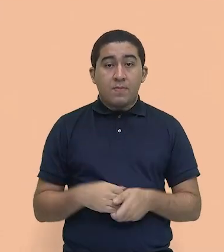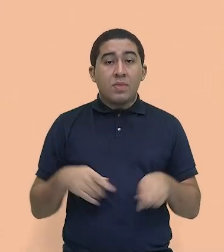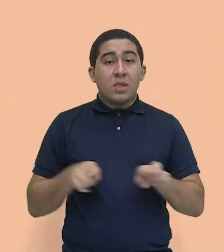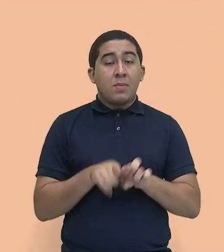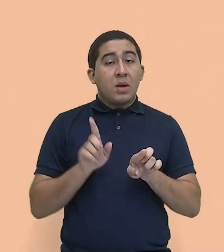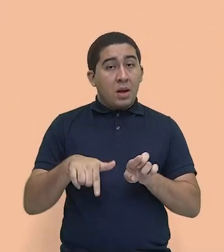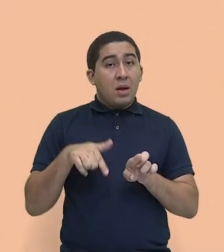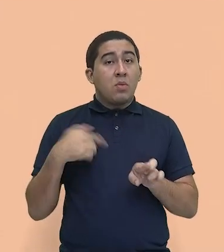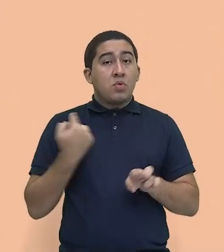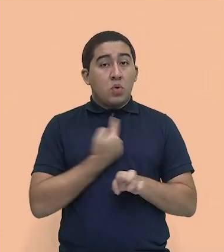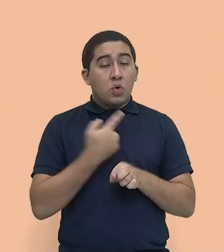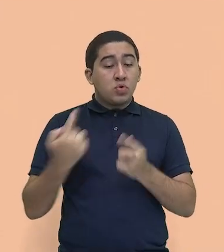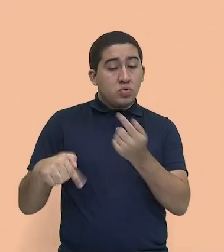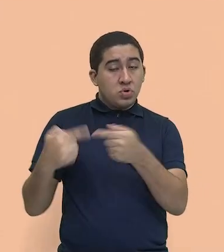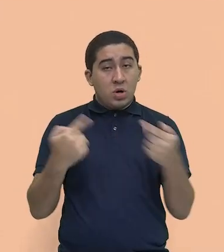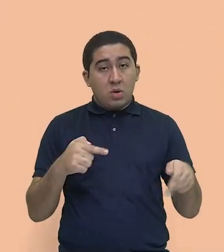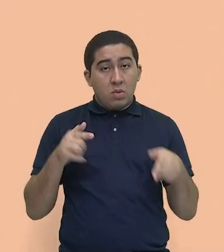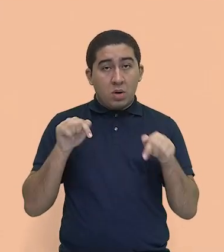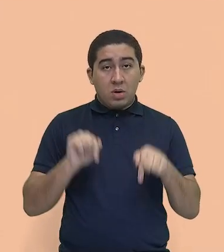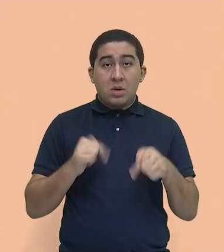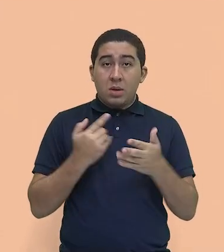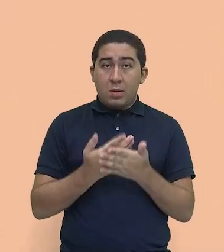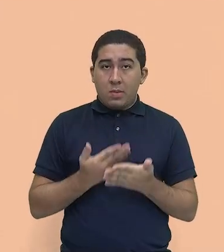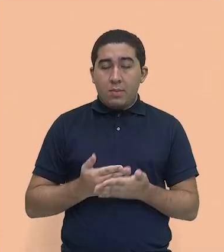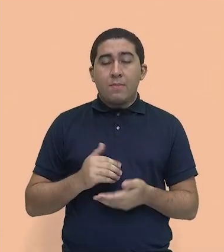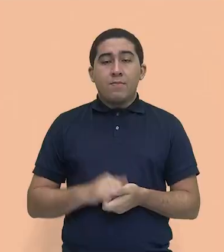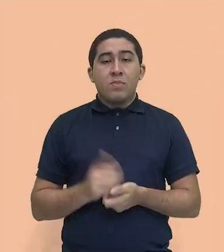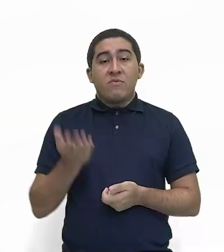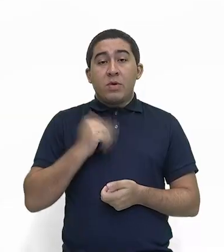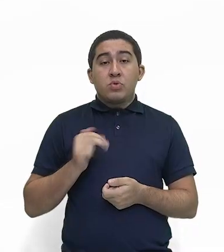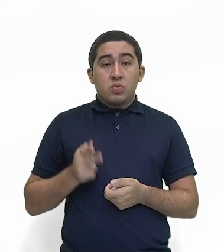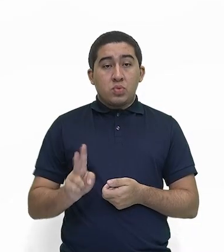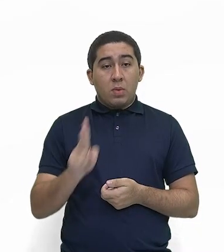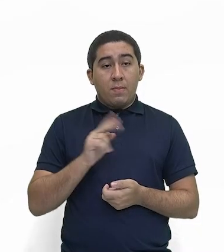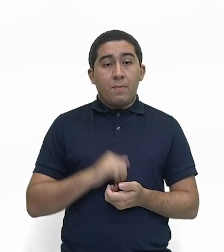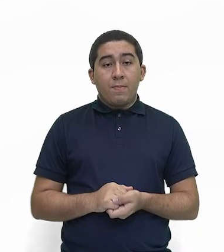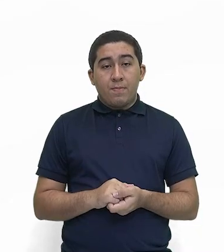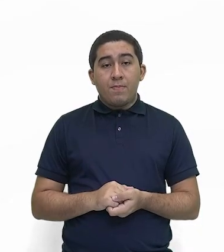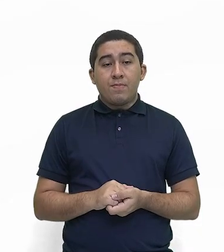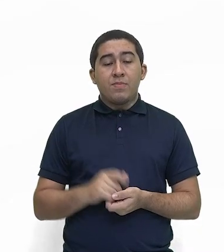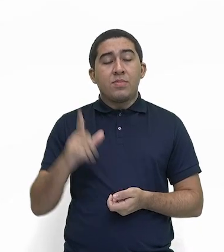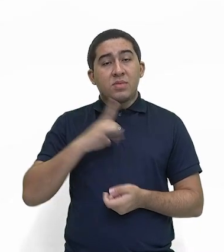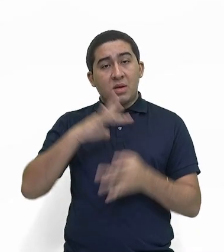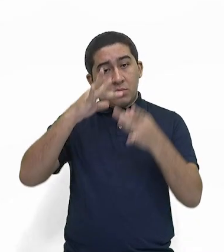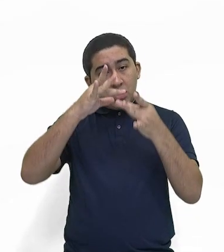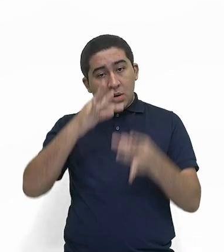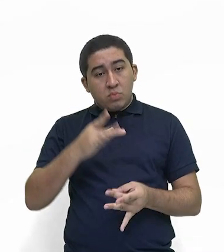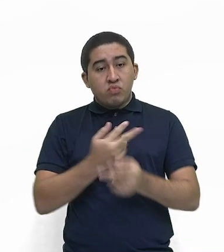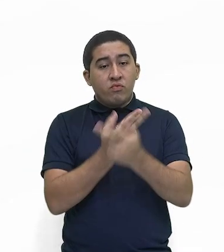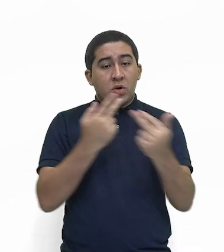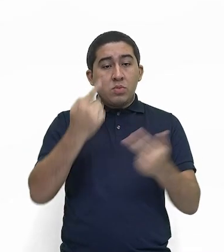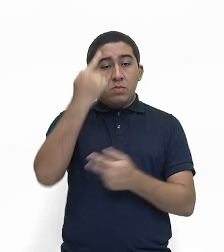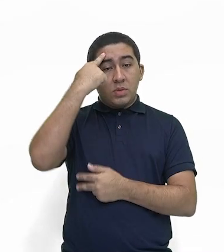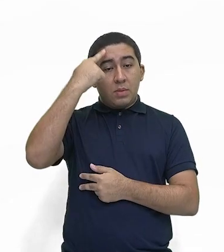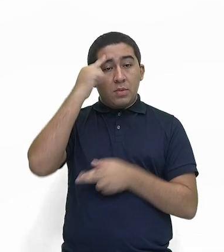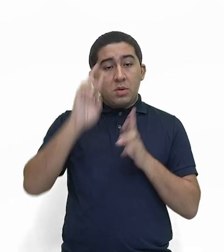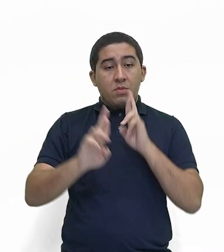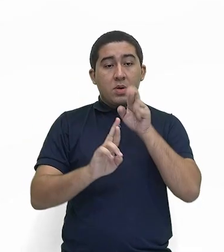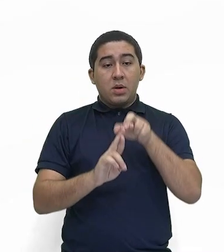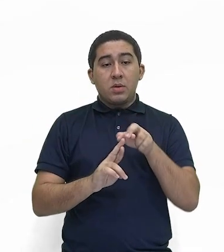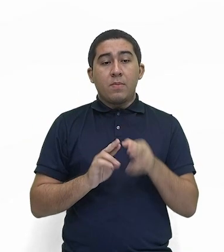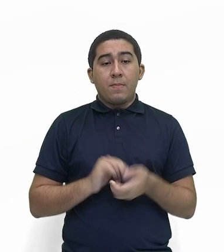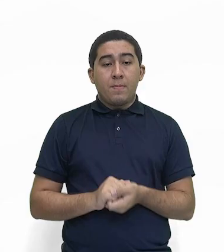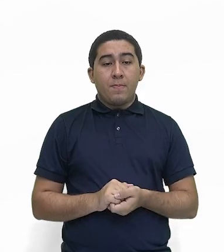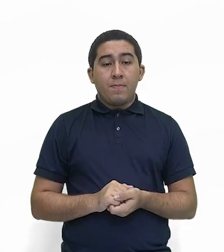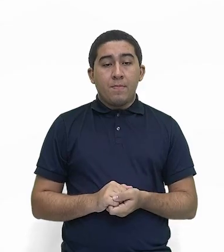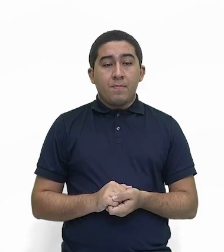chamando a atenção aqui nessa aula. Vamos continuar? E tem muita coisa aí para a gente pensar sobre isso.